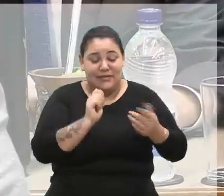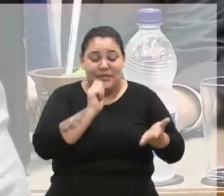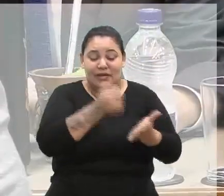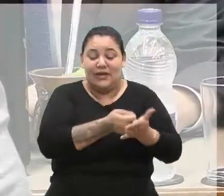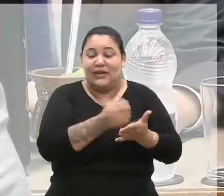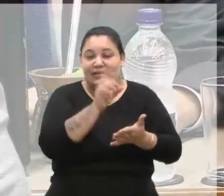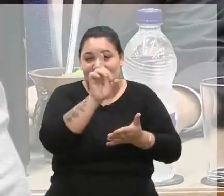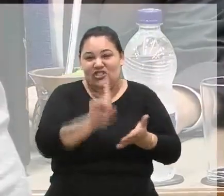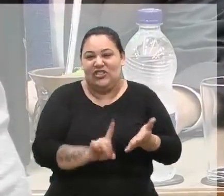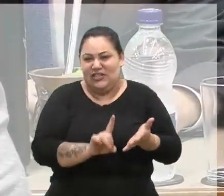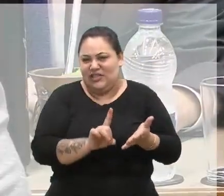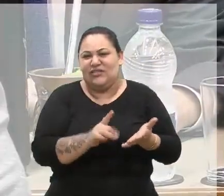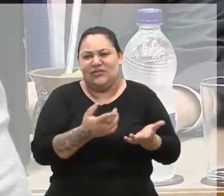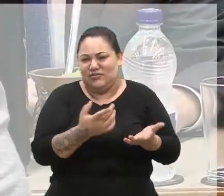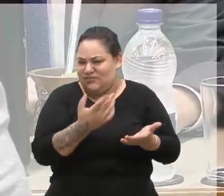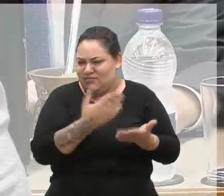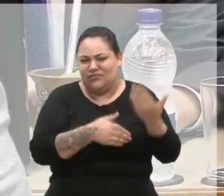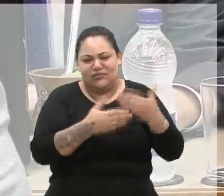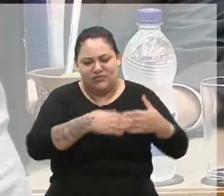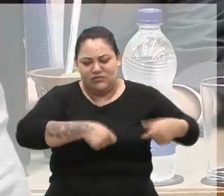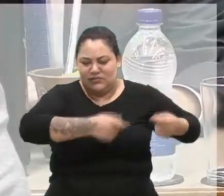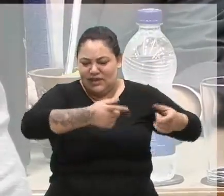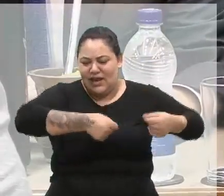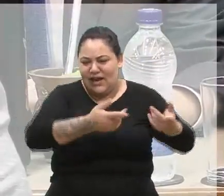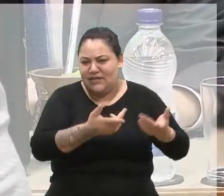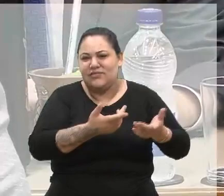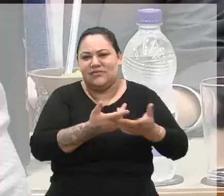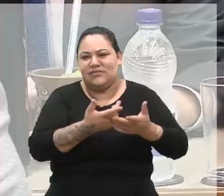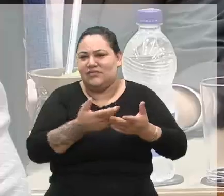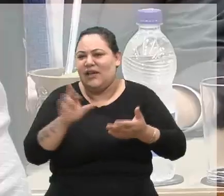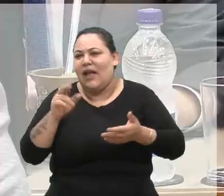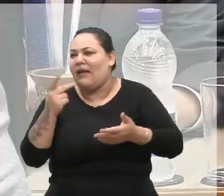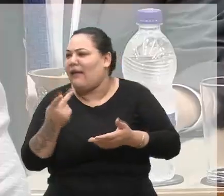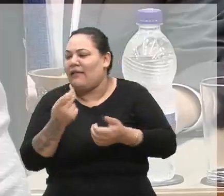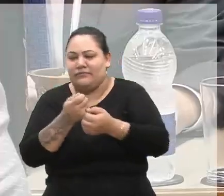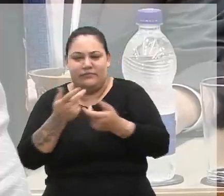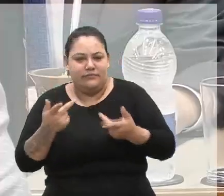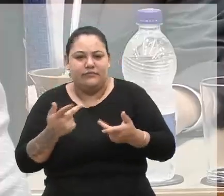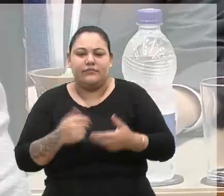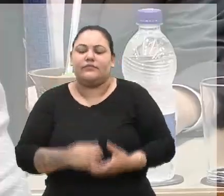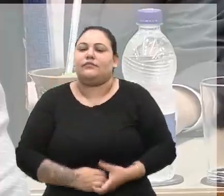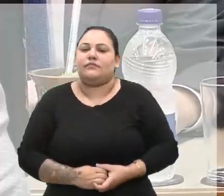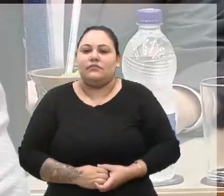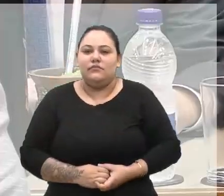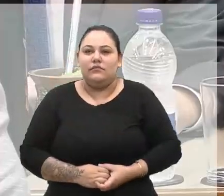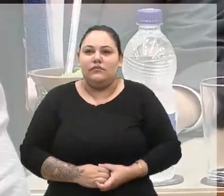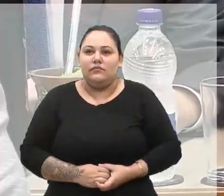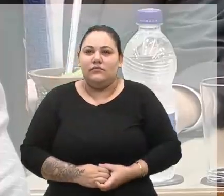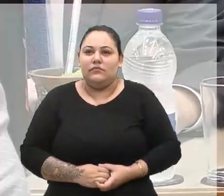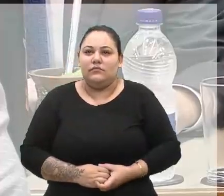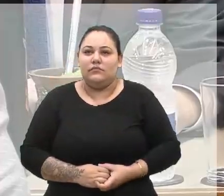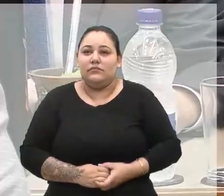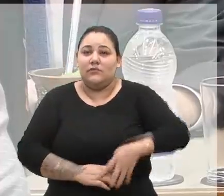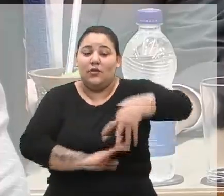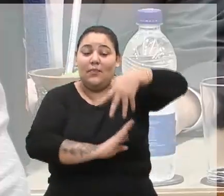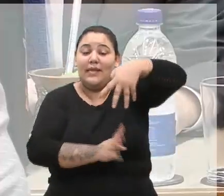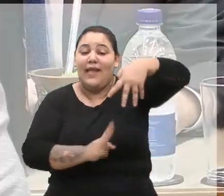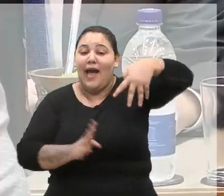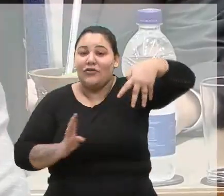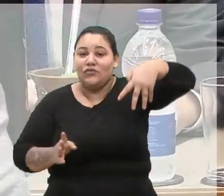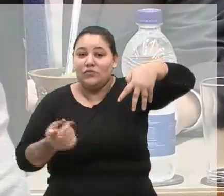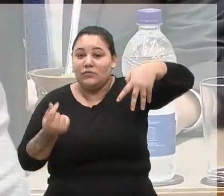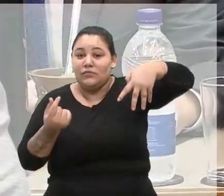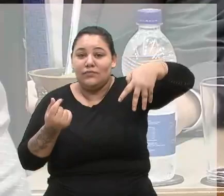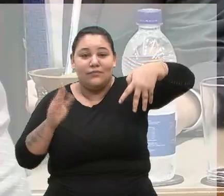todo aquele gasto, enfim, todo aquele serviço físico que custa caro, o pedágio era mais barato.